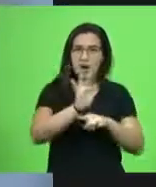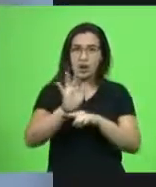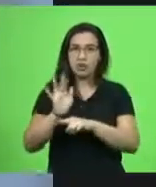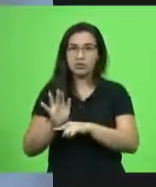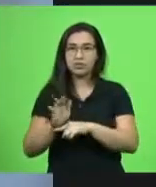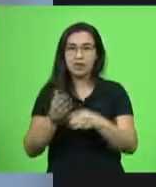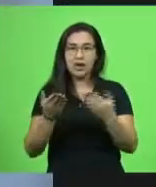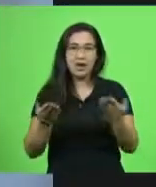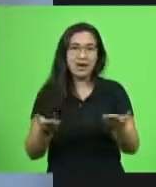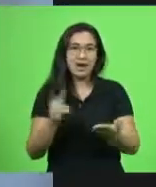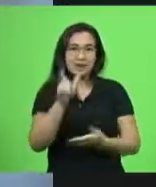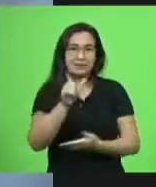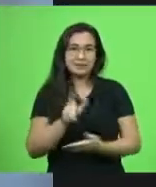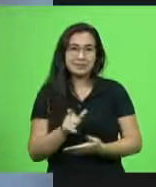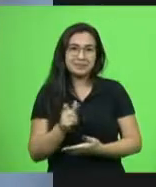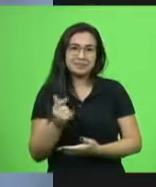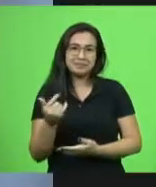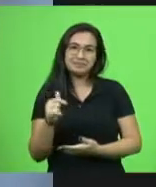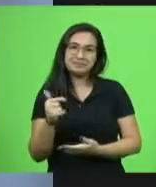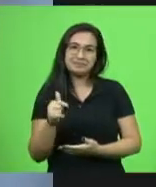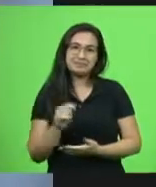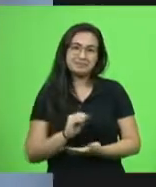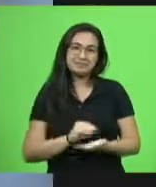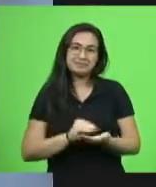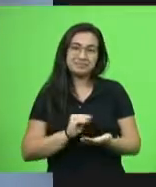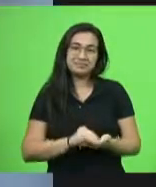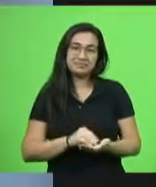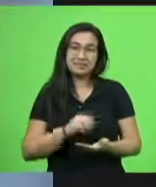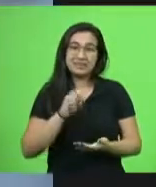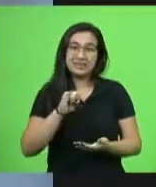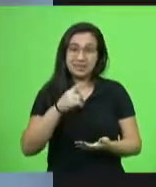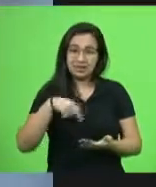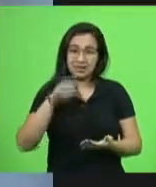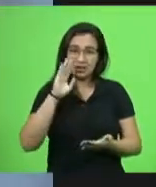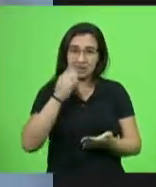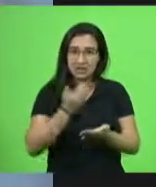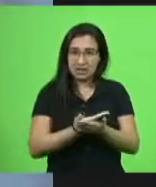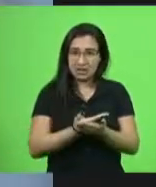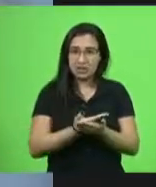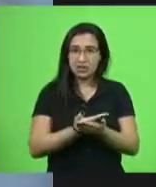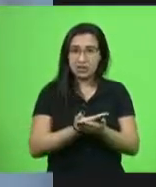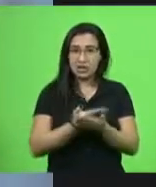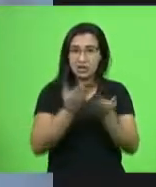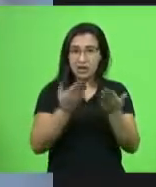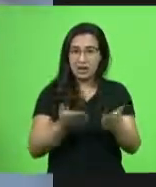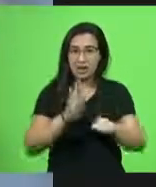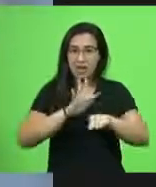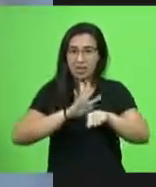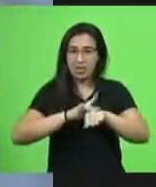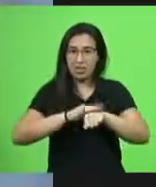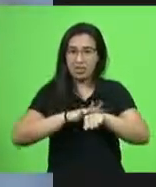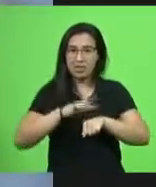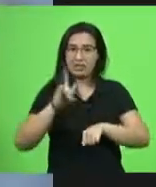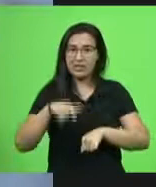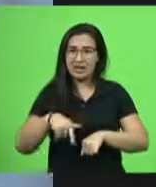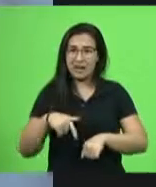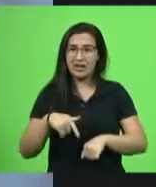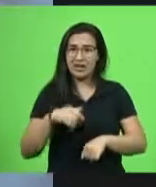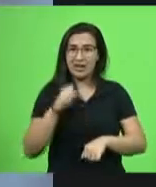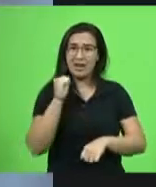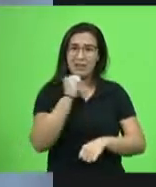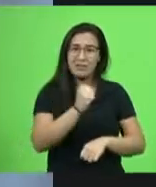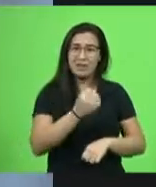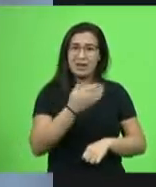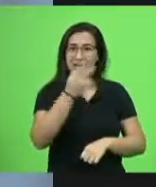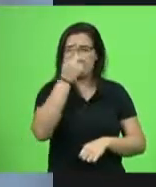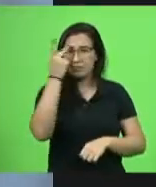não fazem. Então, enquanto nós não acreditarmos que essa doença realmente é uma doença que ceifa vidas, não